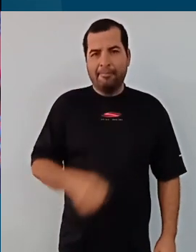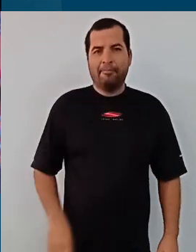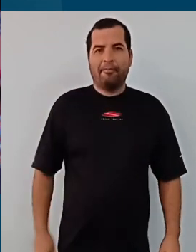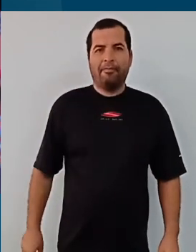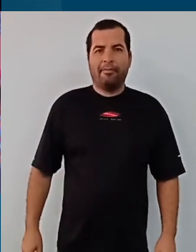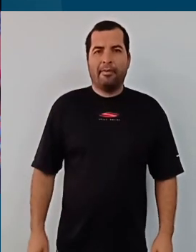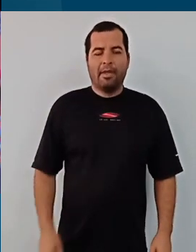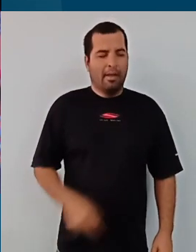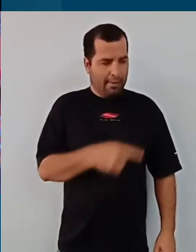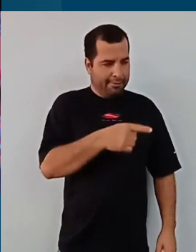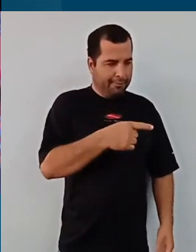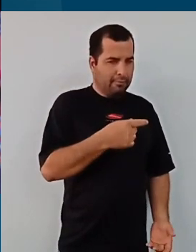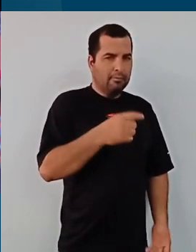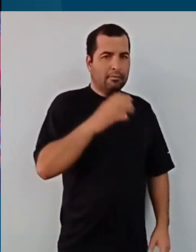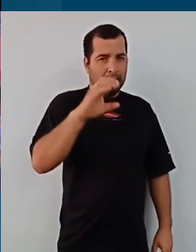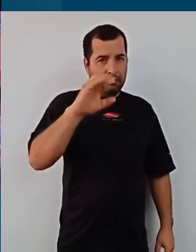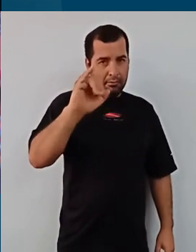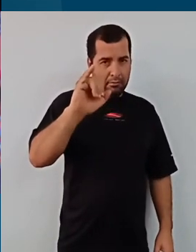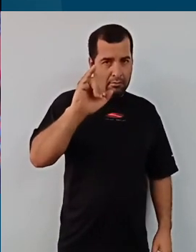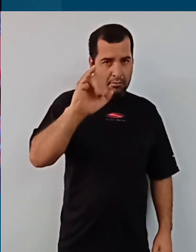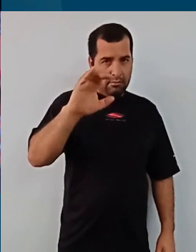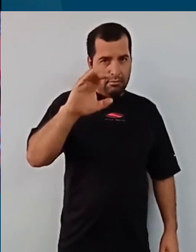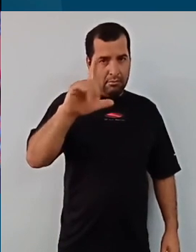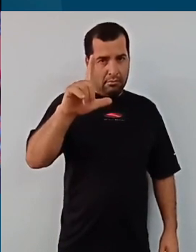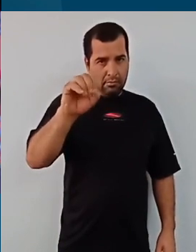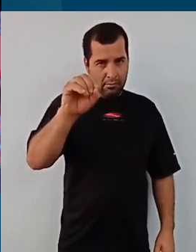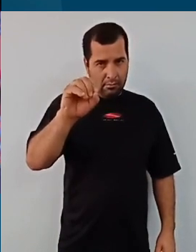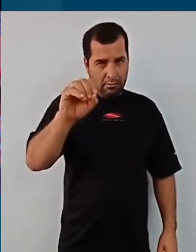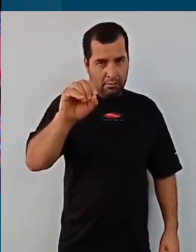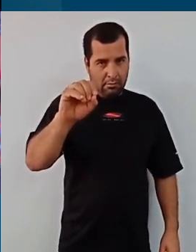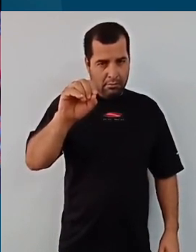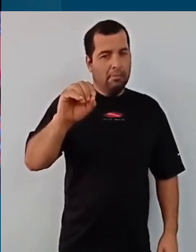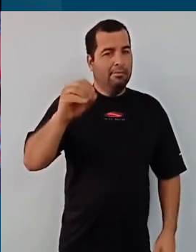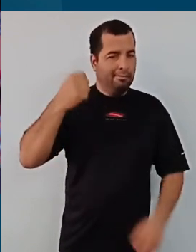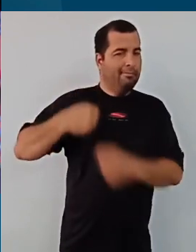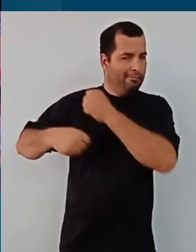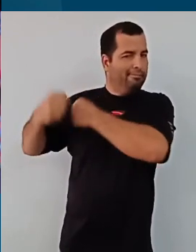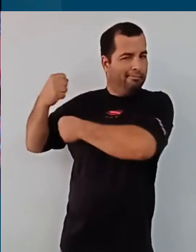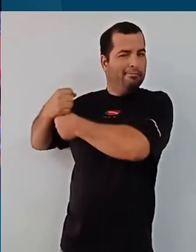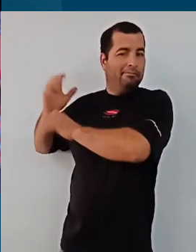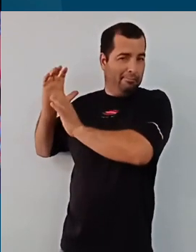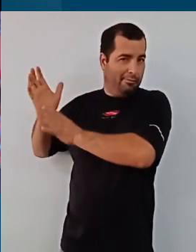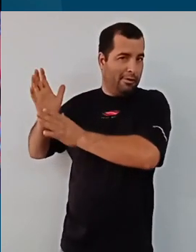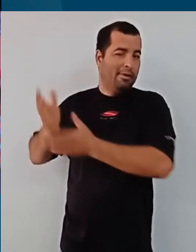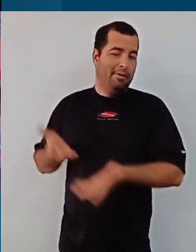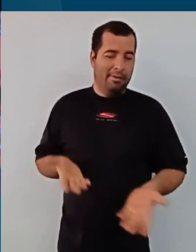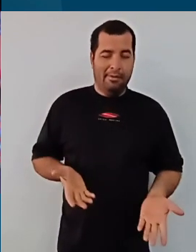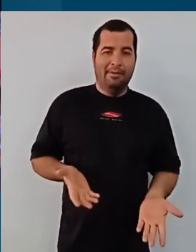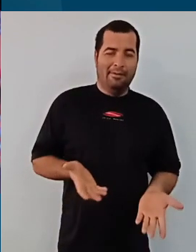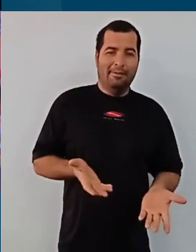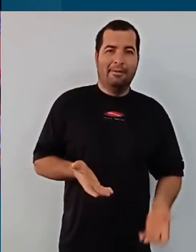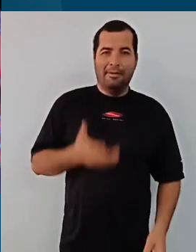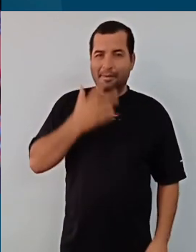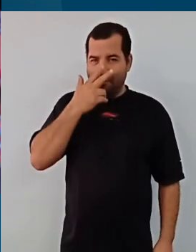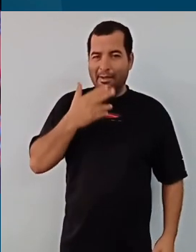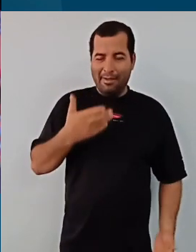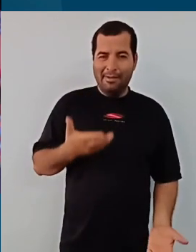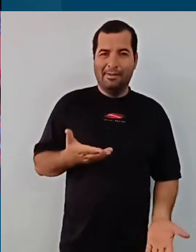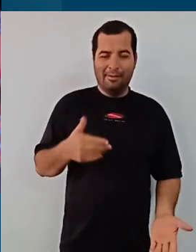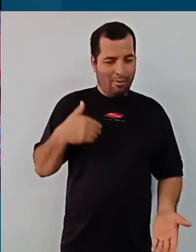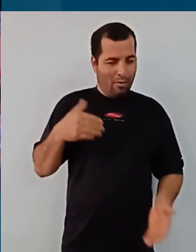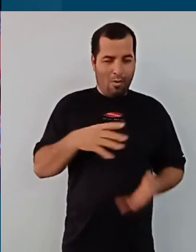A proposição dos ciclos, que também é do século passado, hoje eu estou com o século passado presente,